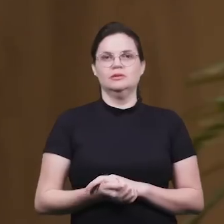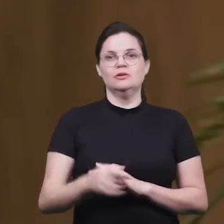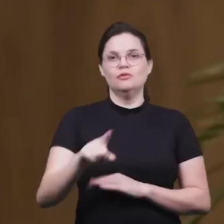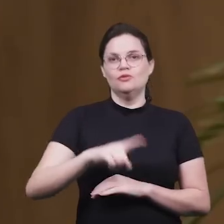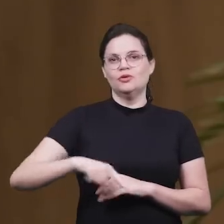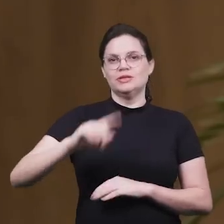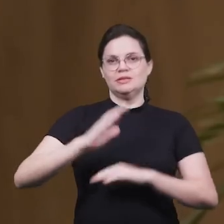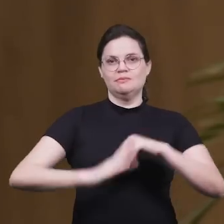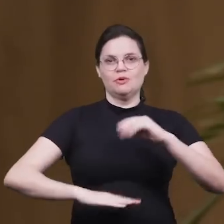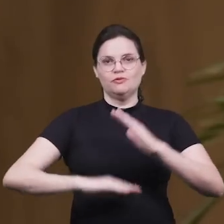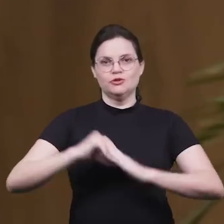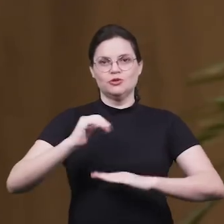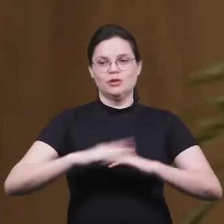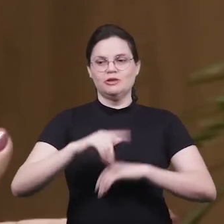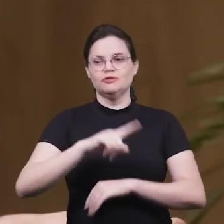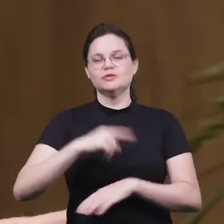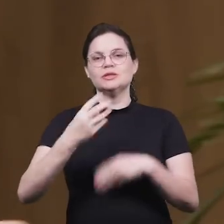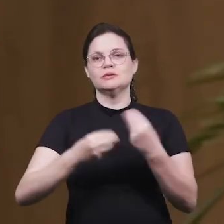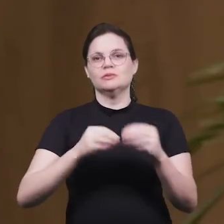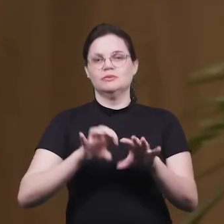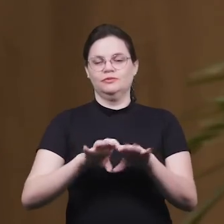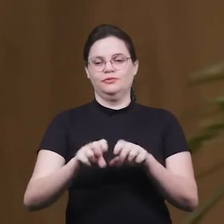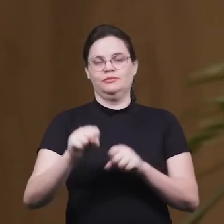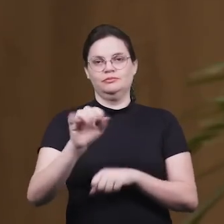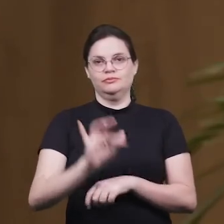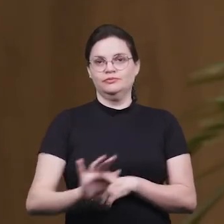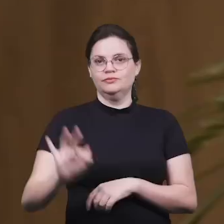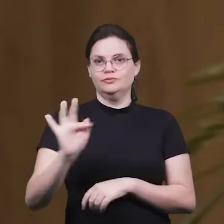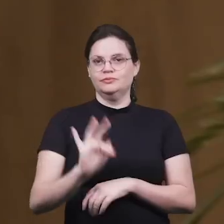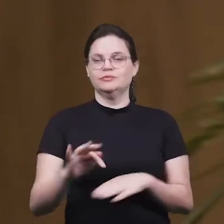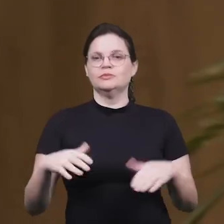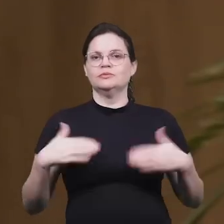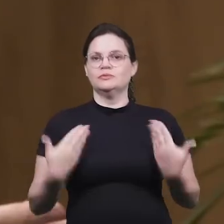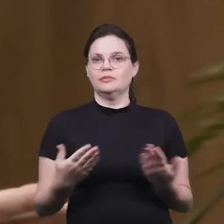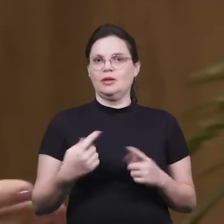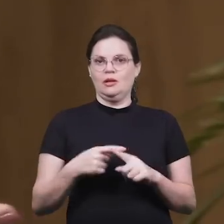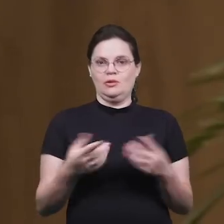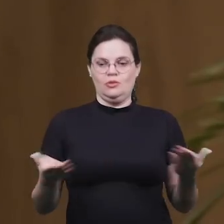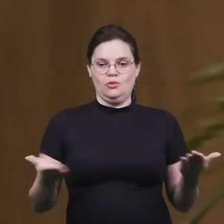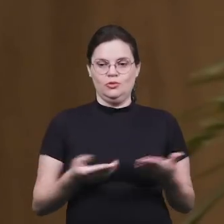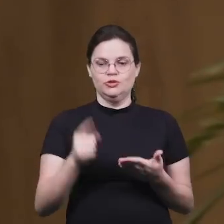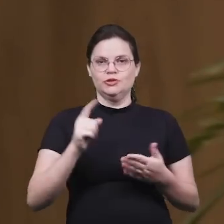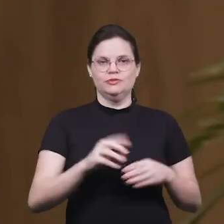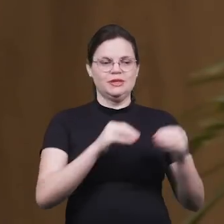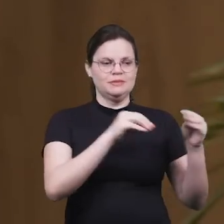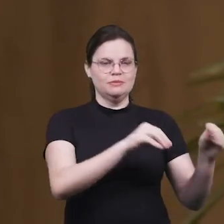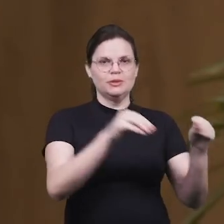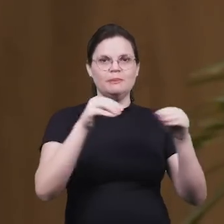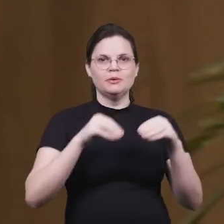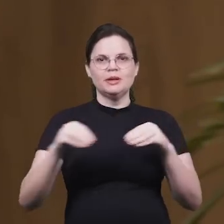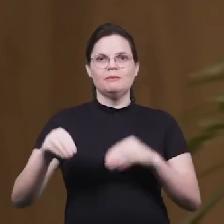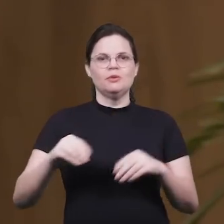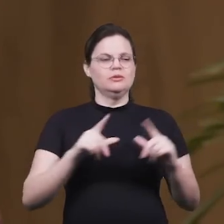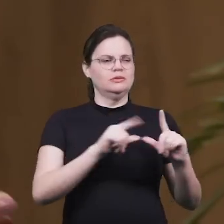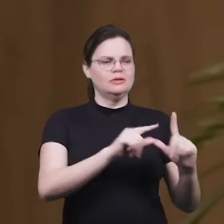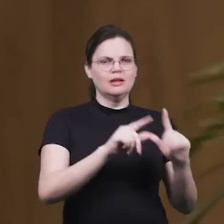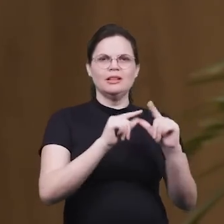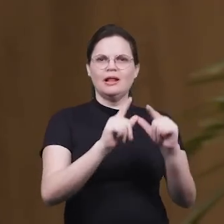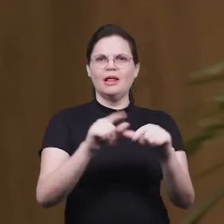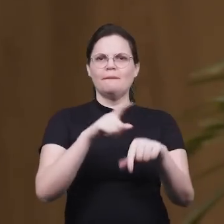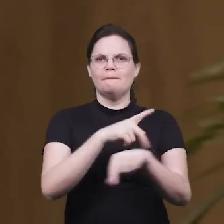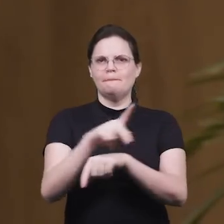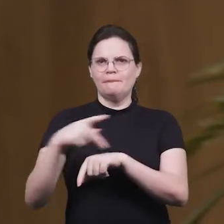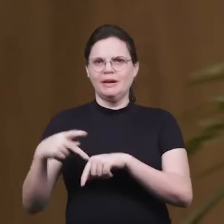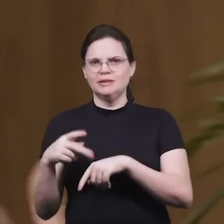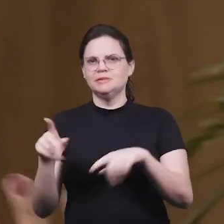acadêmica, profissional de vocês, se nesse momento que vocês vêm circulando por outros países, né, vocês